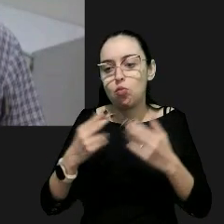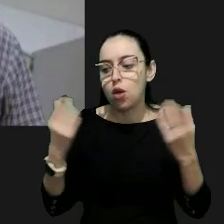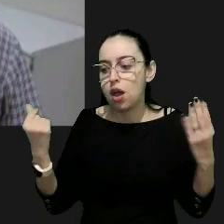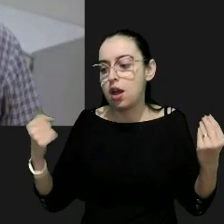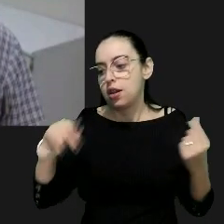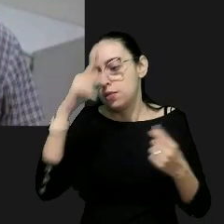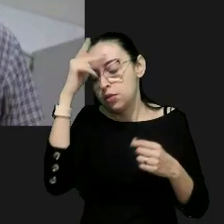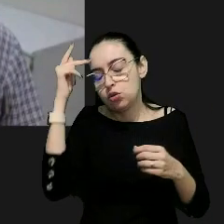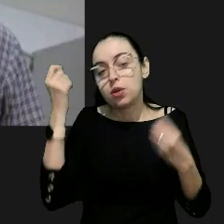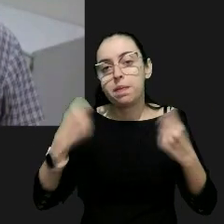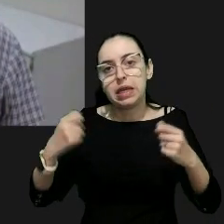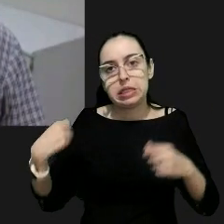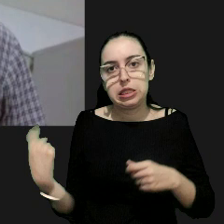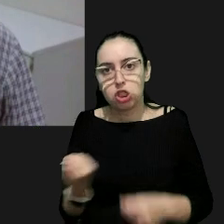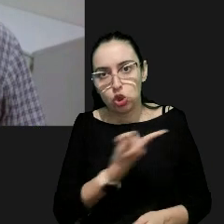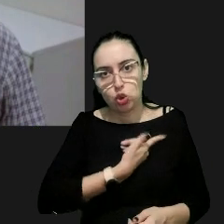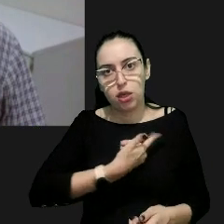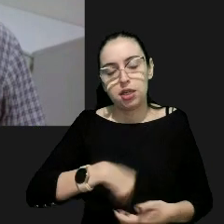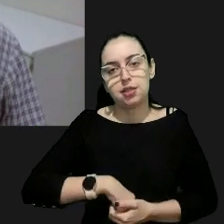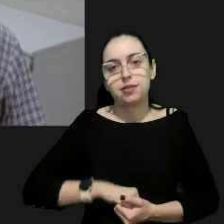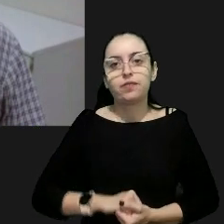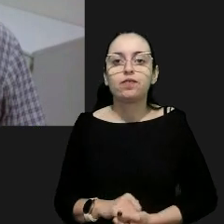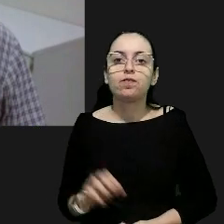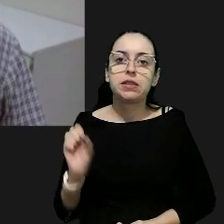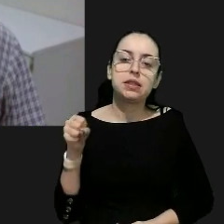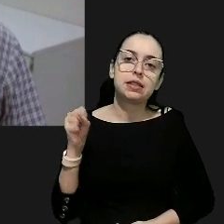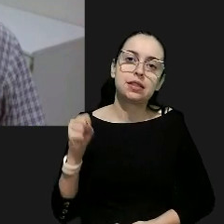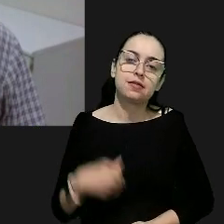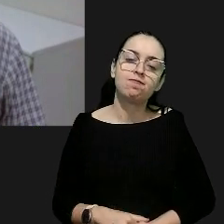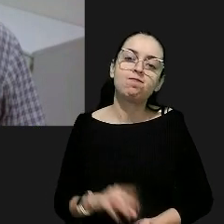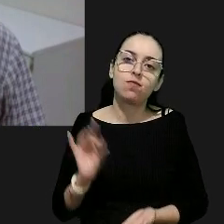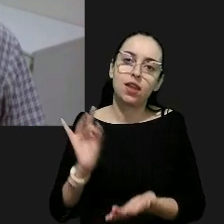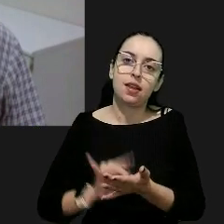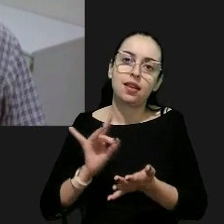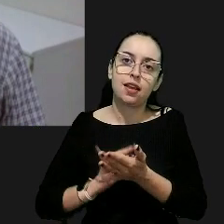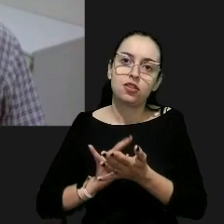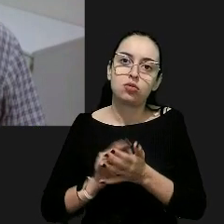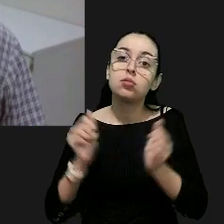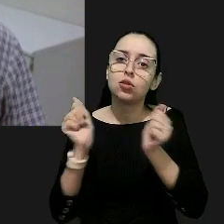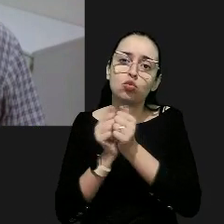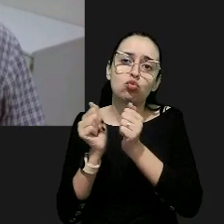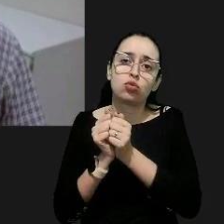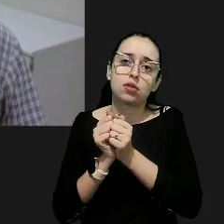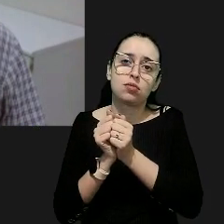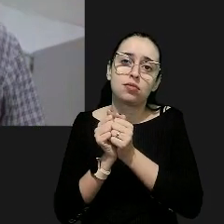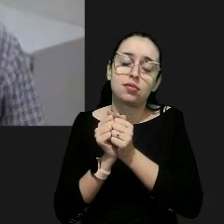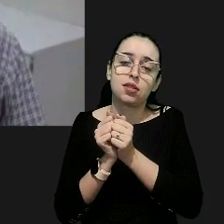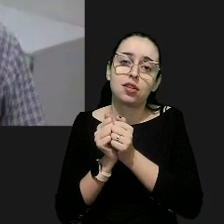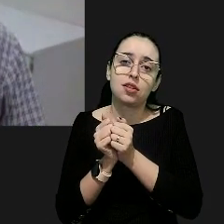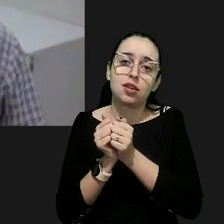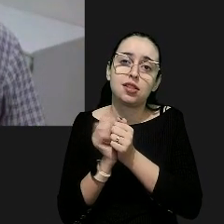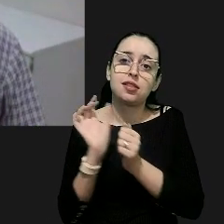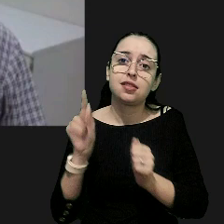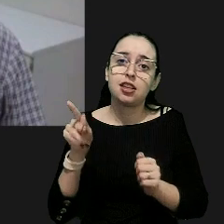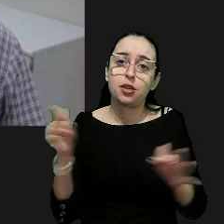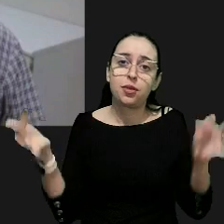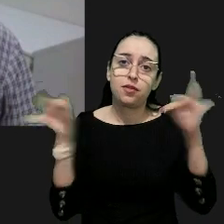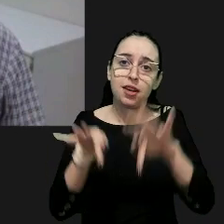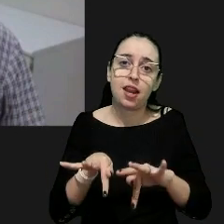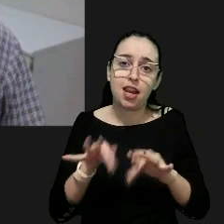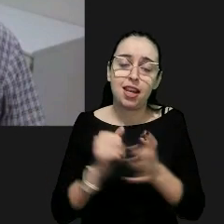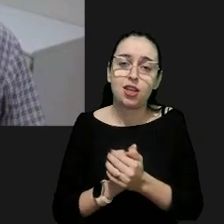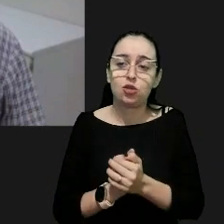poderosos, muito. é Muita verdade. gente precisa da gente. Sim, sim, sim. Verdade. Tá bom. Estamos juntos. Eu